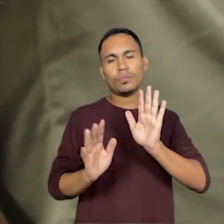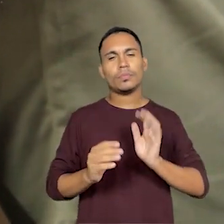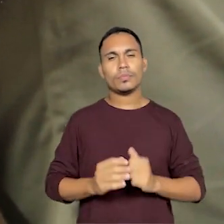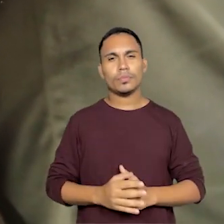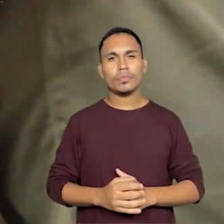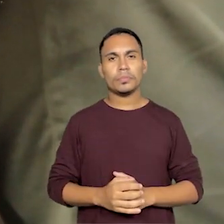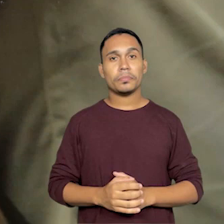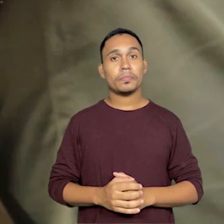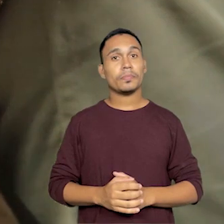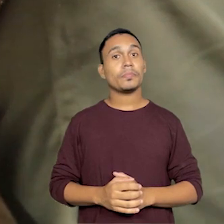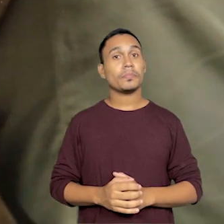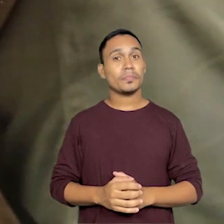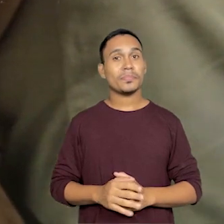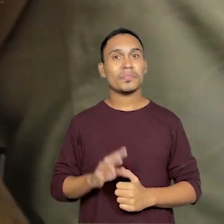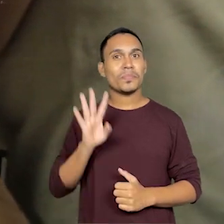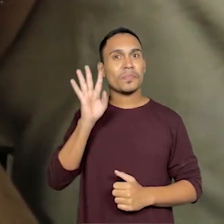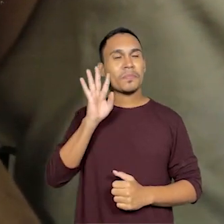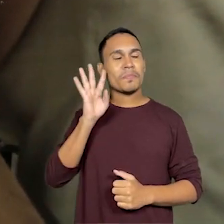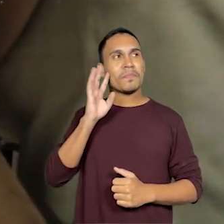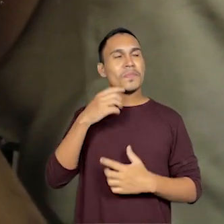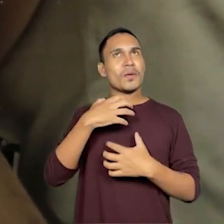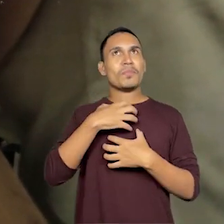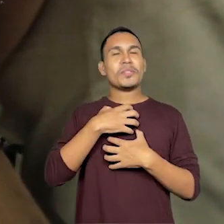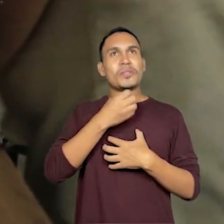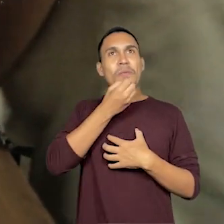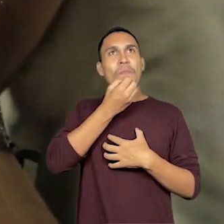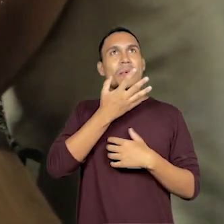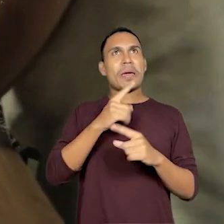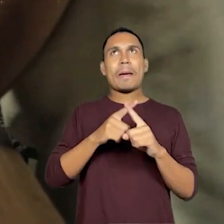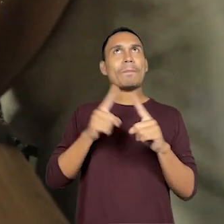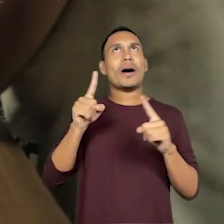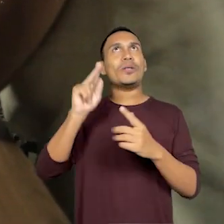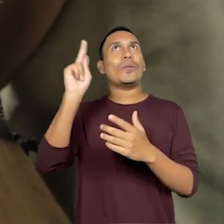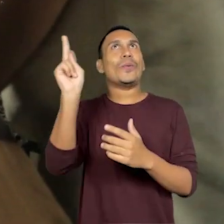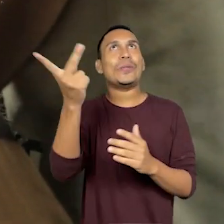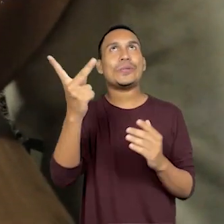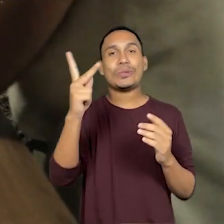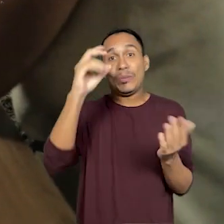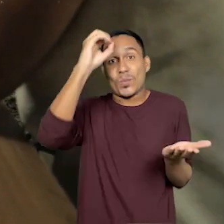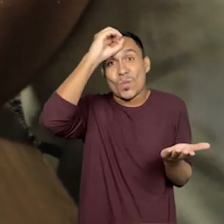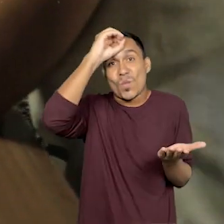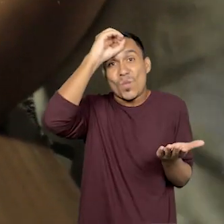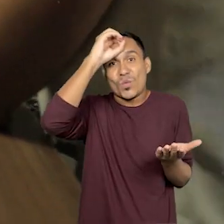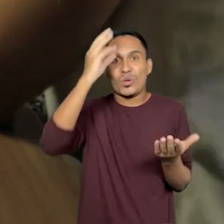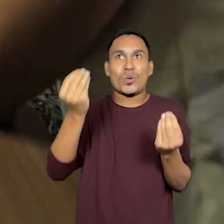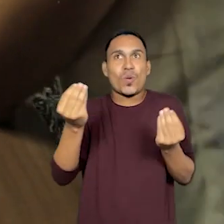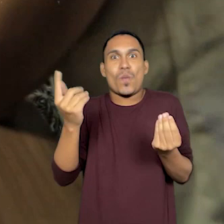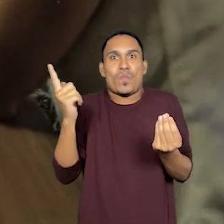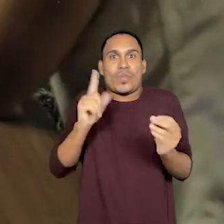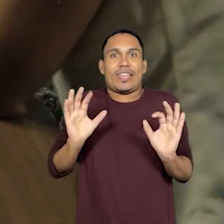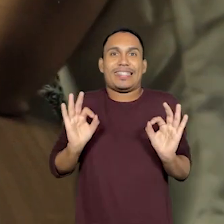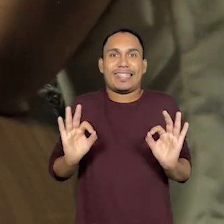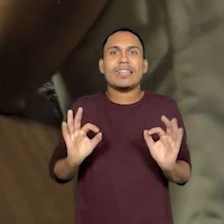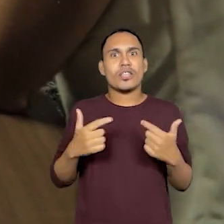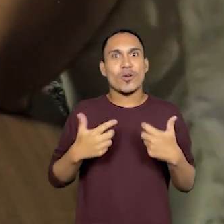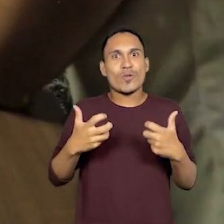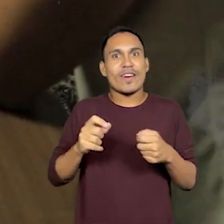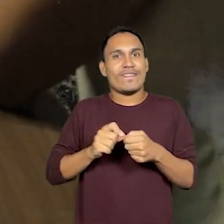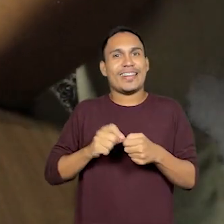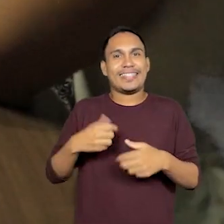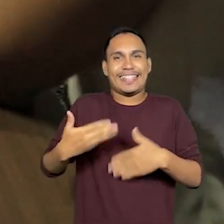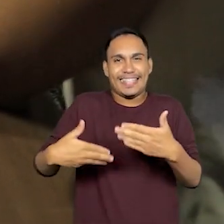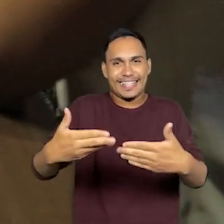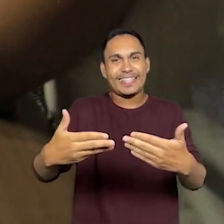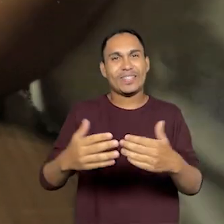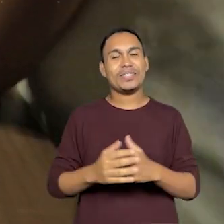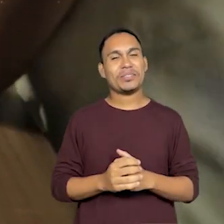mais massa é que eu tô me sentindo muito bem porque eu não tô em nenhum momento pensando como isso vai dar certo. Eu só tô querendo fazer, sabe?